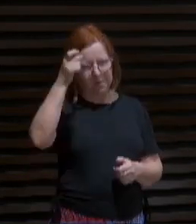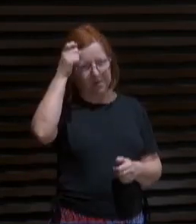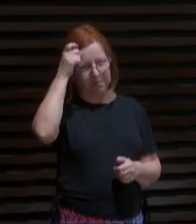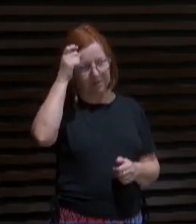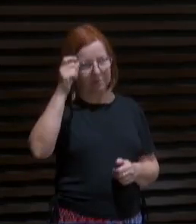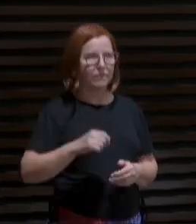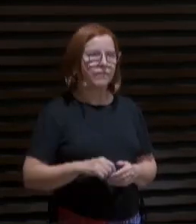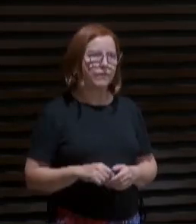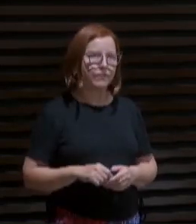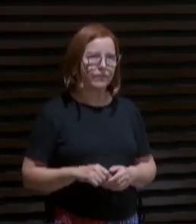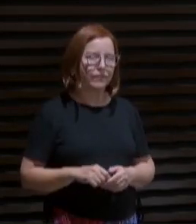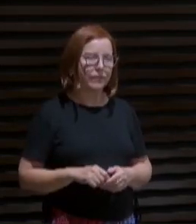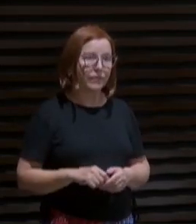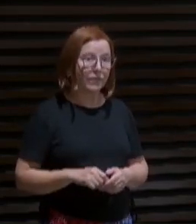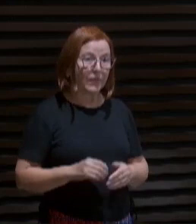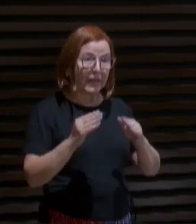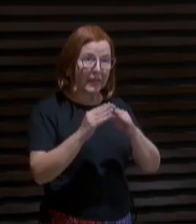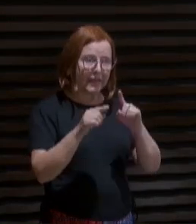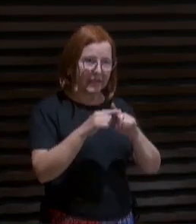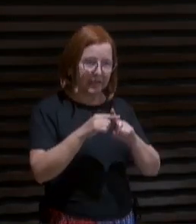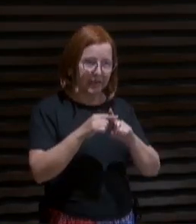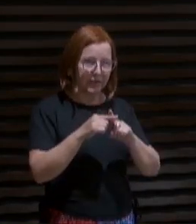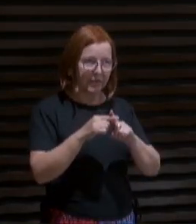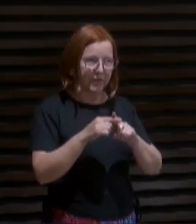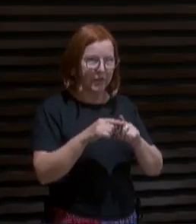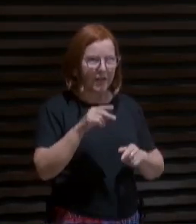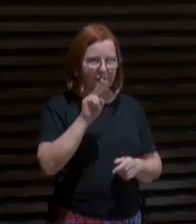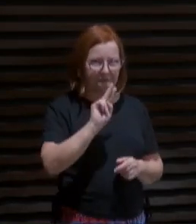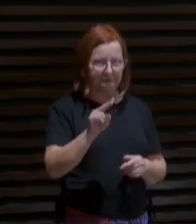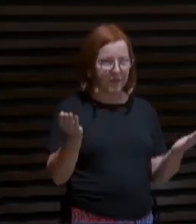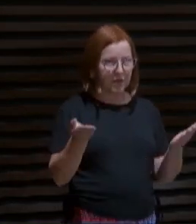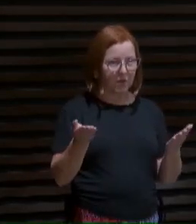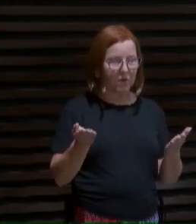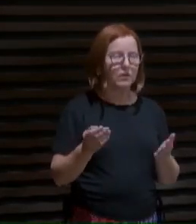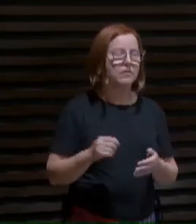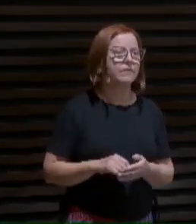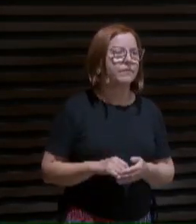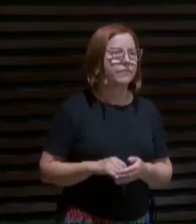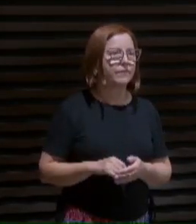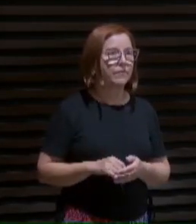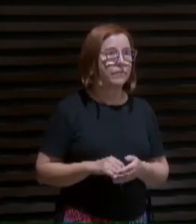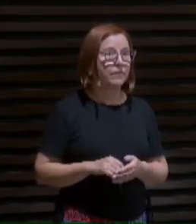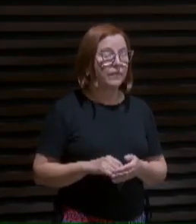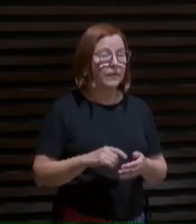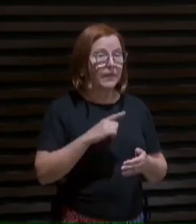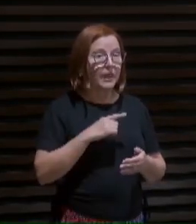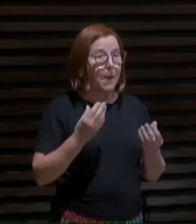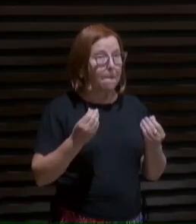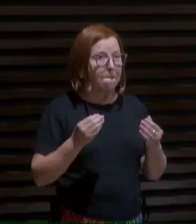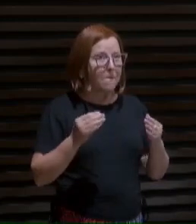tempos diabólicos. E a igreja tem assistido. Hoje nós vemos muitas igrejas com